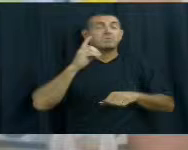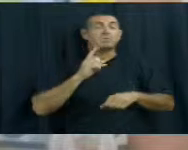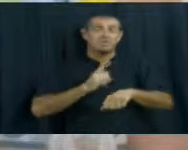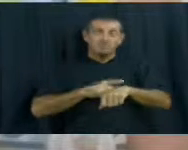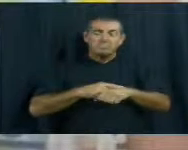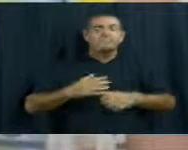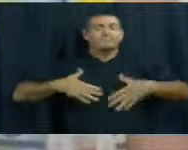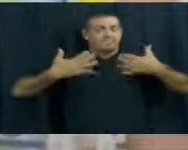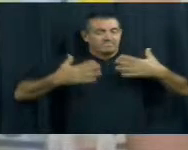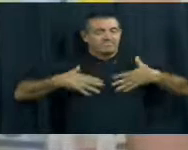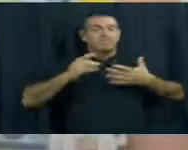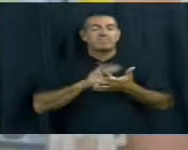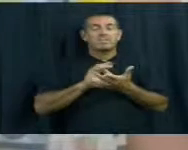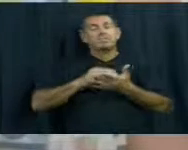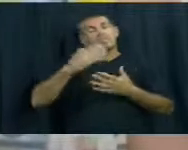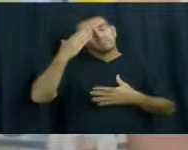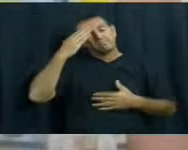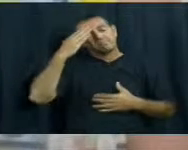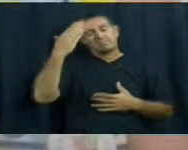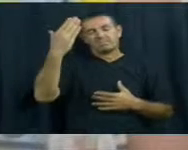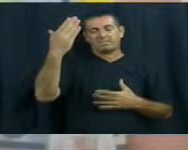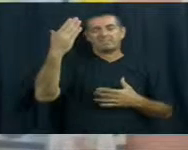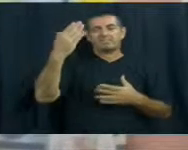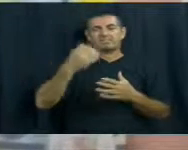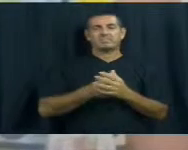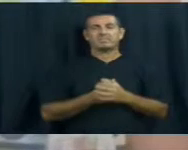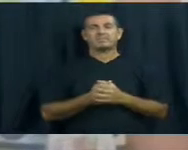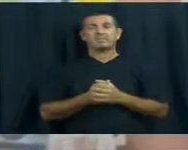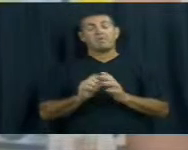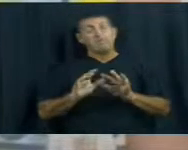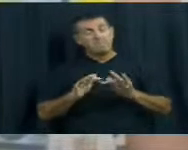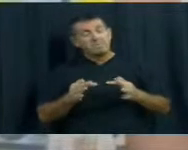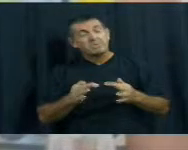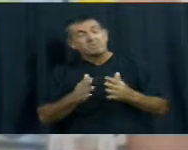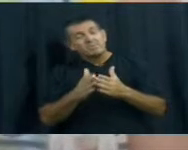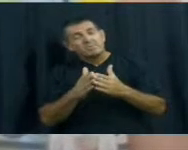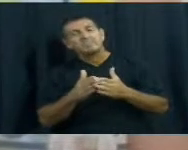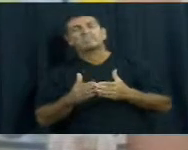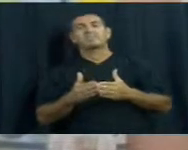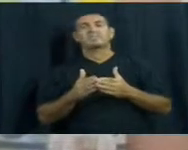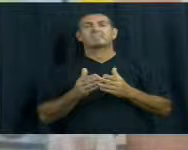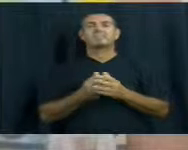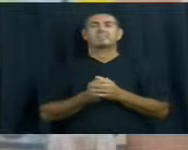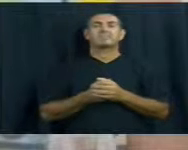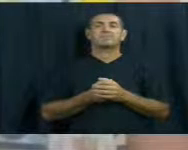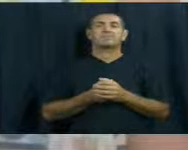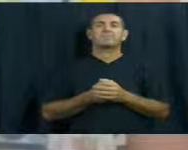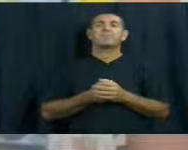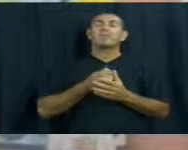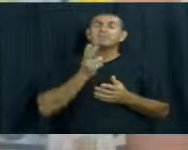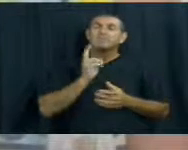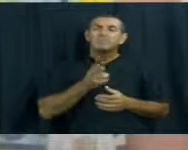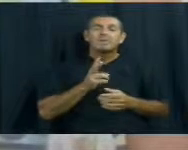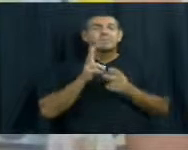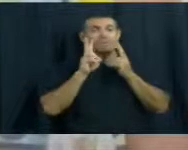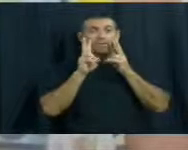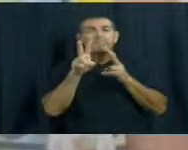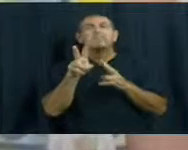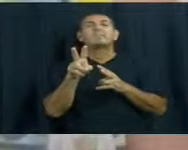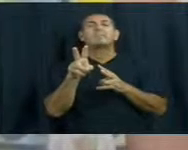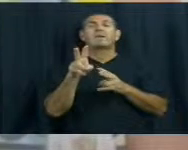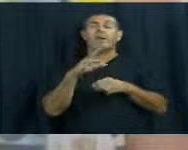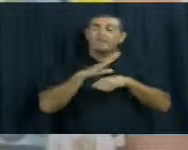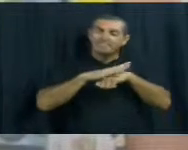alegria. Então, desde já, eu agradeço, peço humildemente, como sempre, que possamos ter esse olhar de atenção,